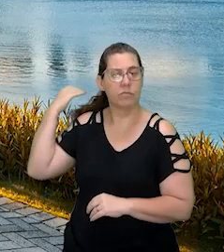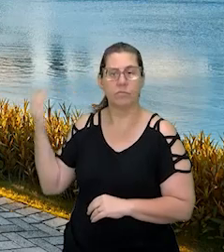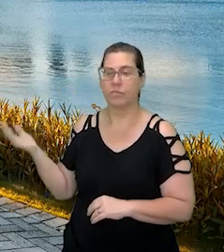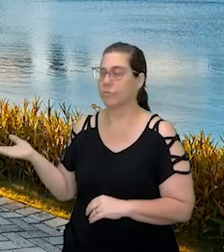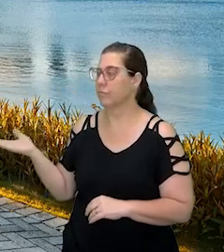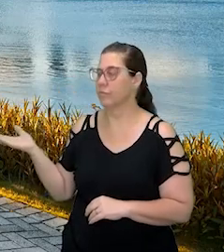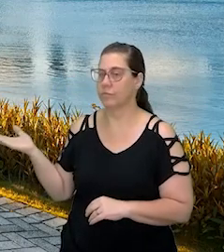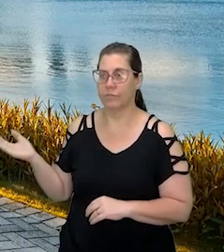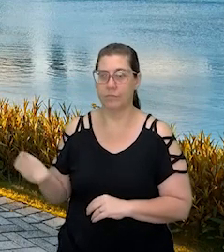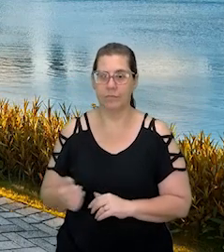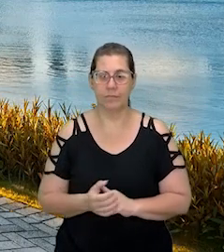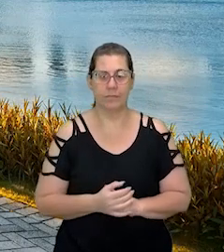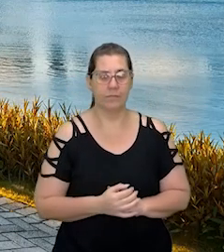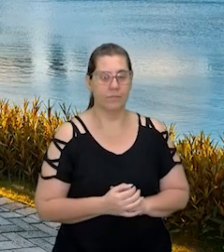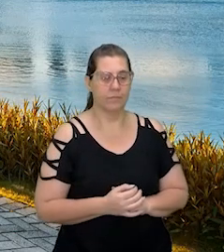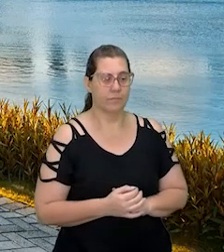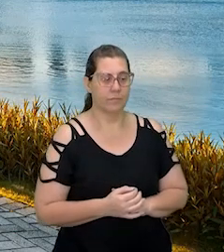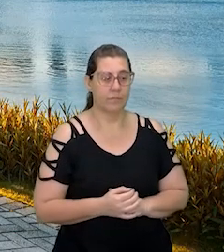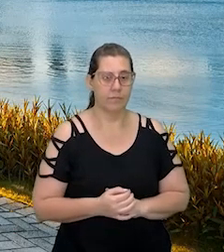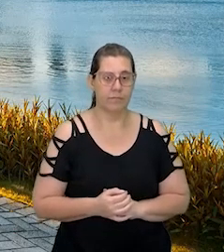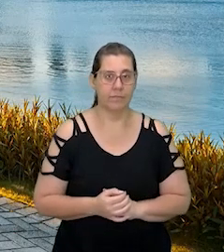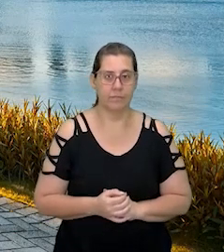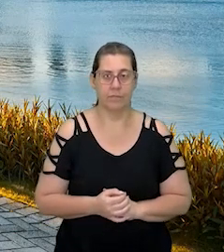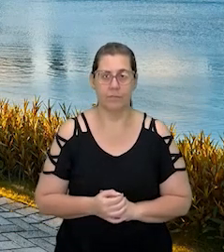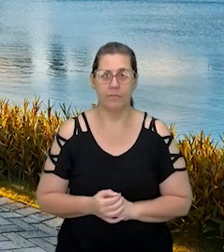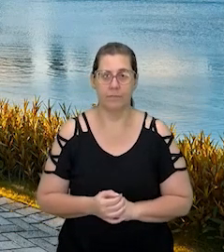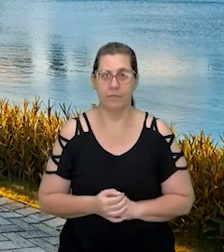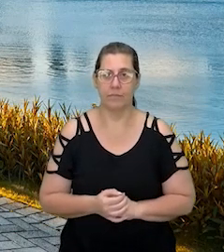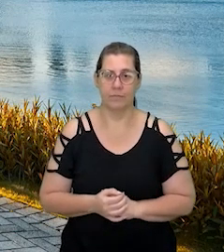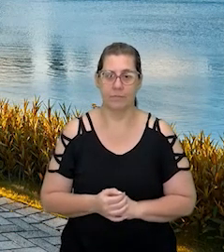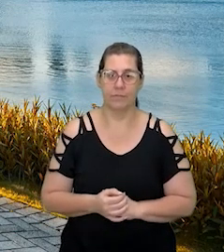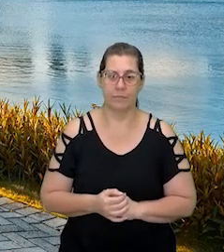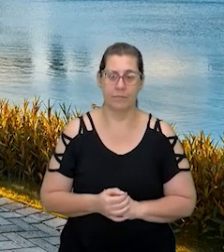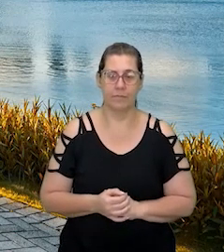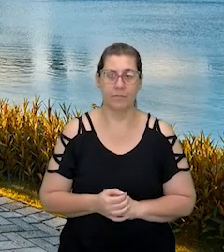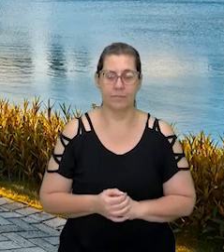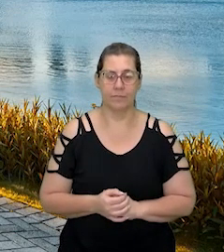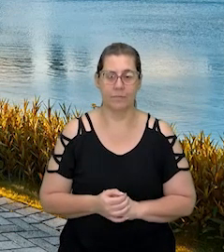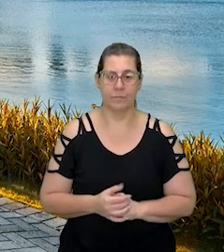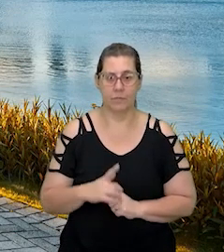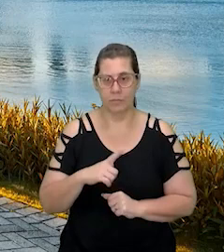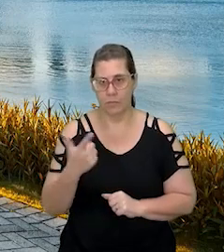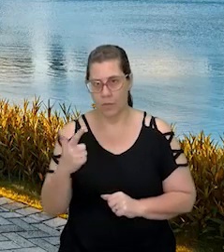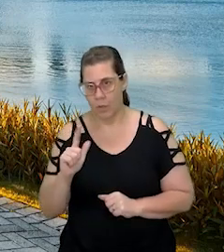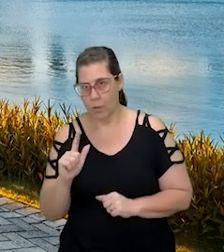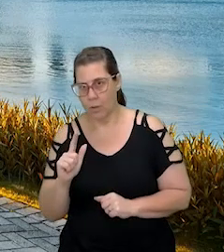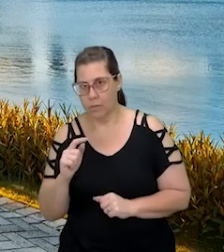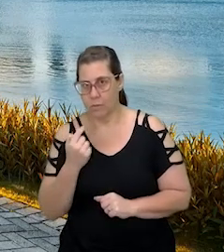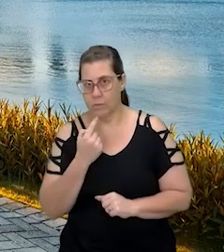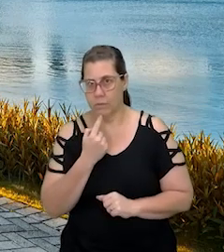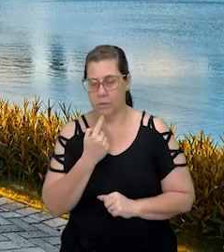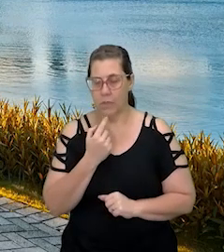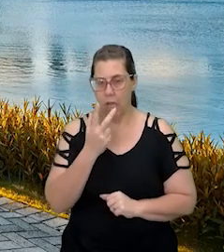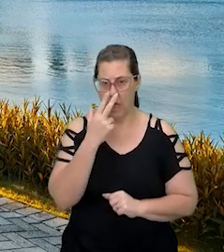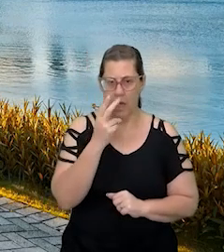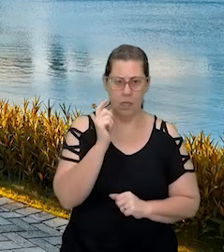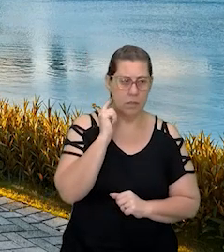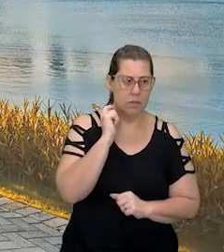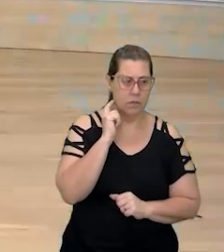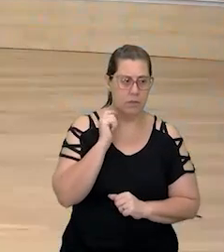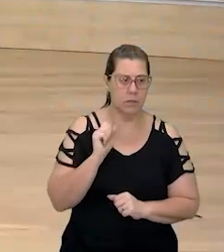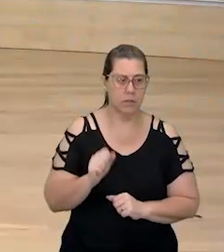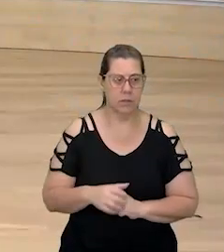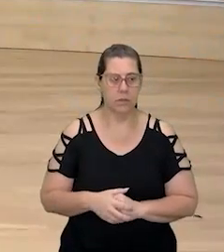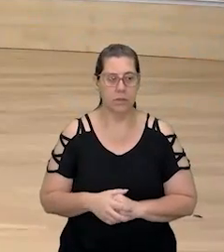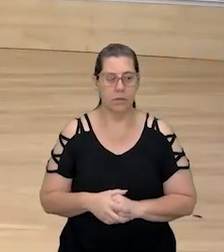um catar aí. Opa! Esse fundo, muito legal, hein? Muito legal, hein? O que mais? Eu acho que tem mais uma, se não me engano. Eu não fui contando, tem